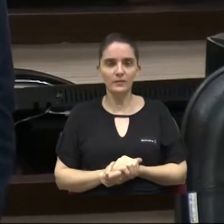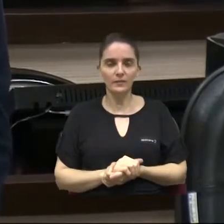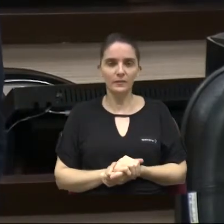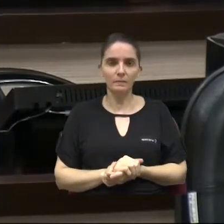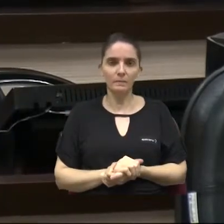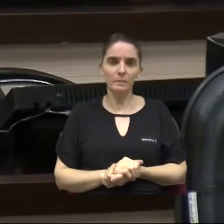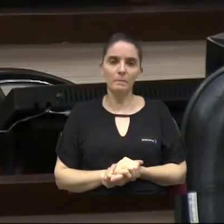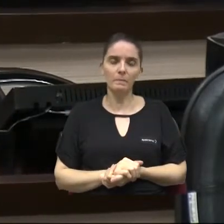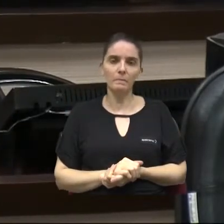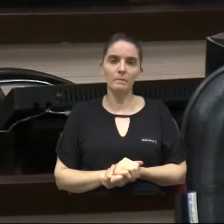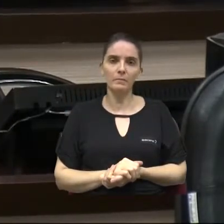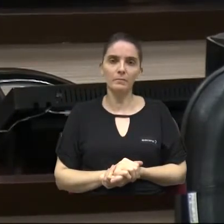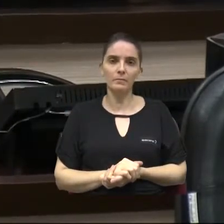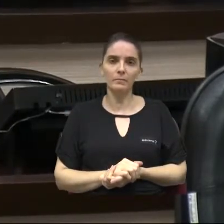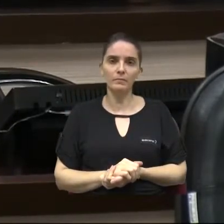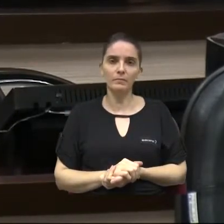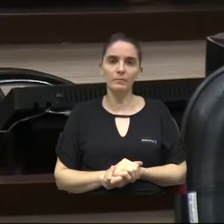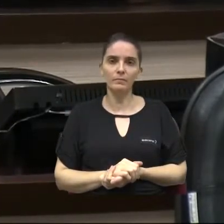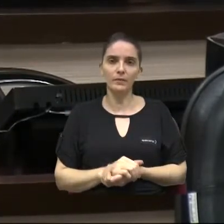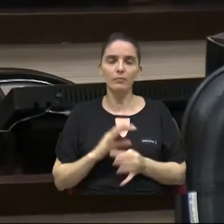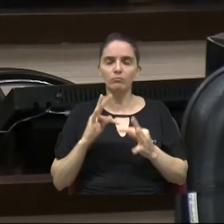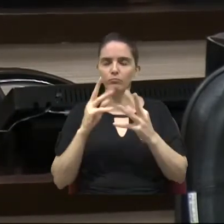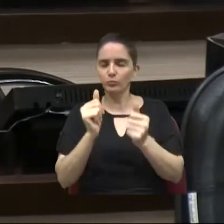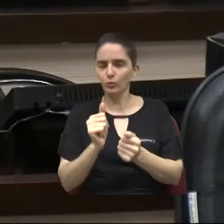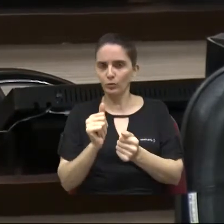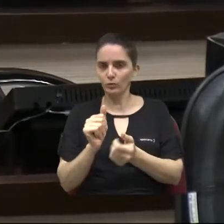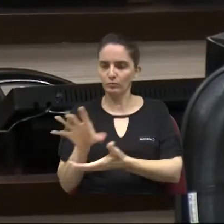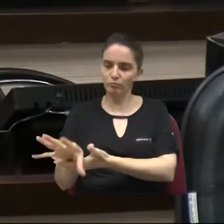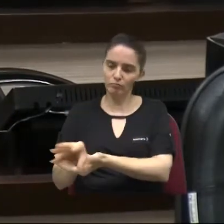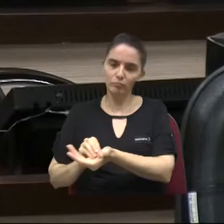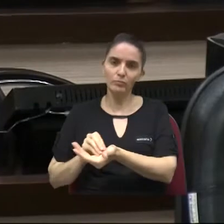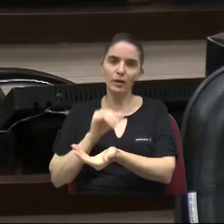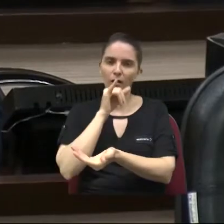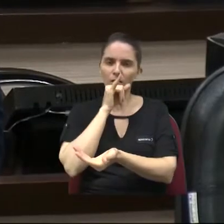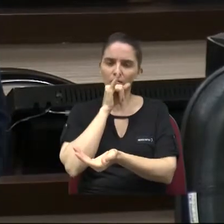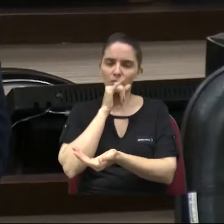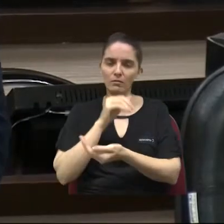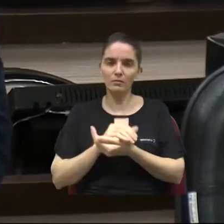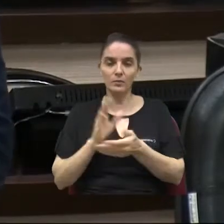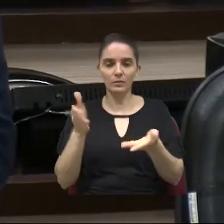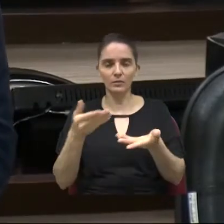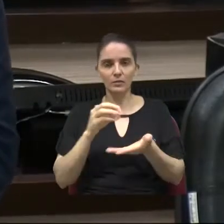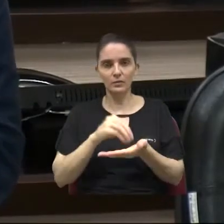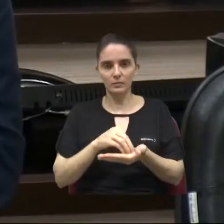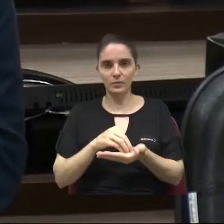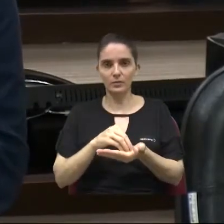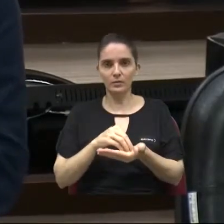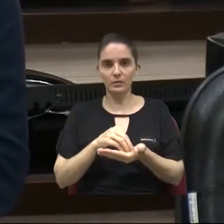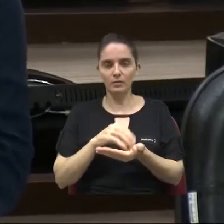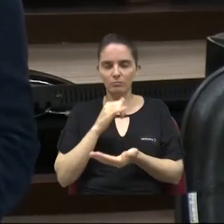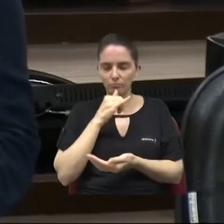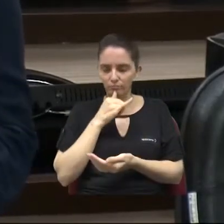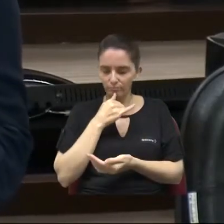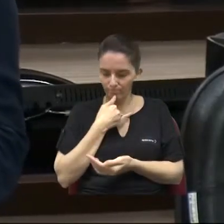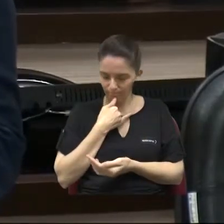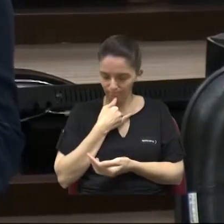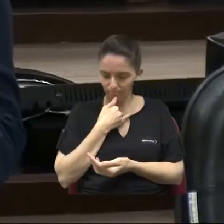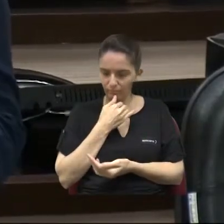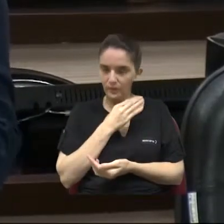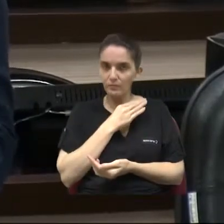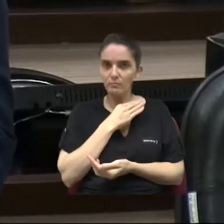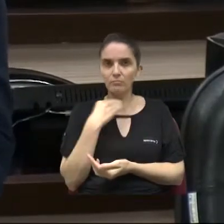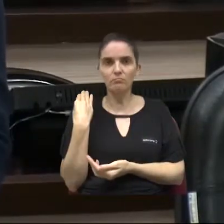e dava exemplo a todos nós. Que fique o registro do nosso pesar do seu